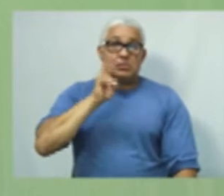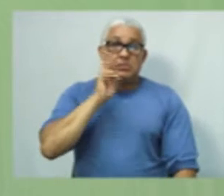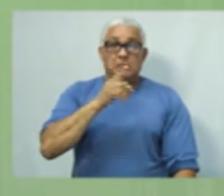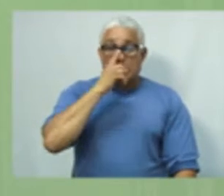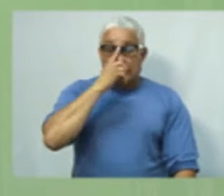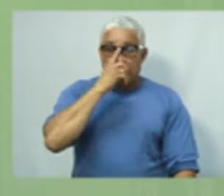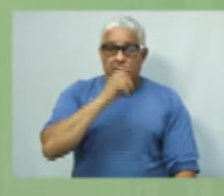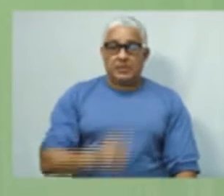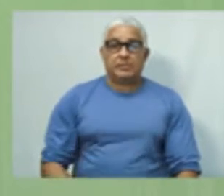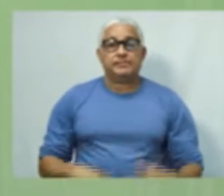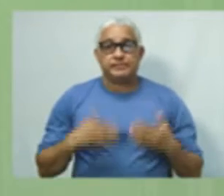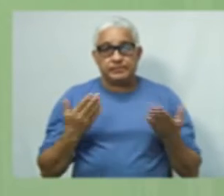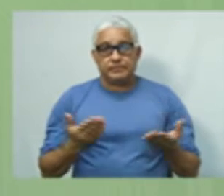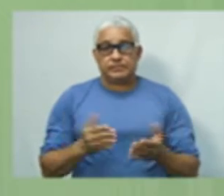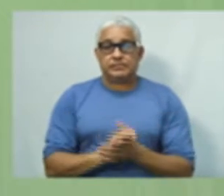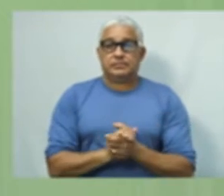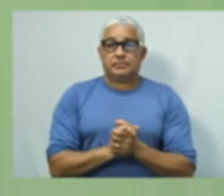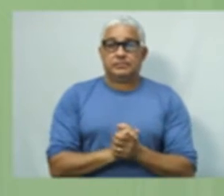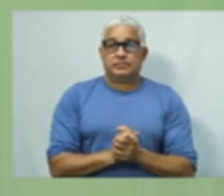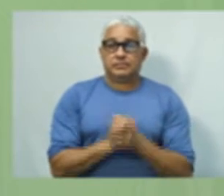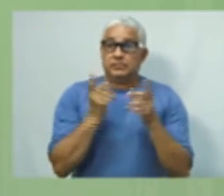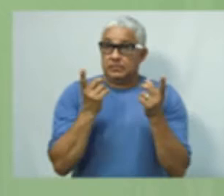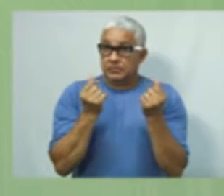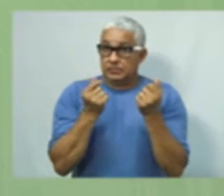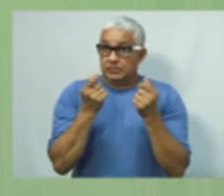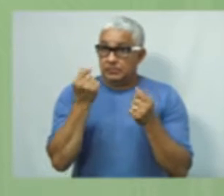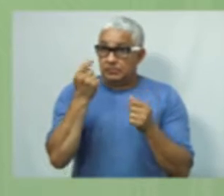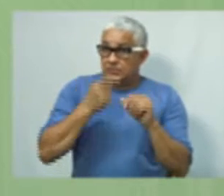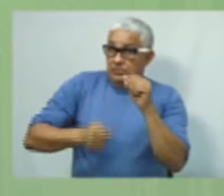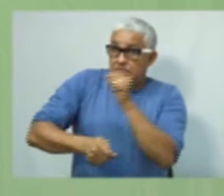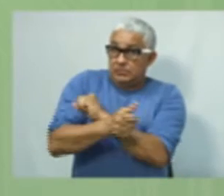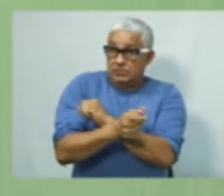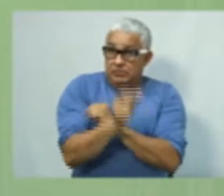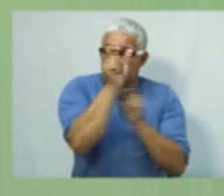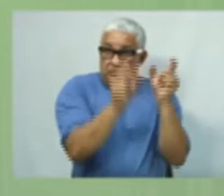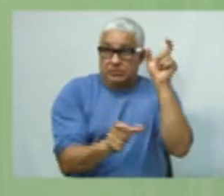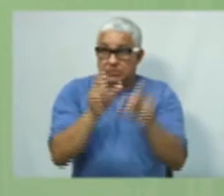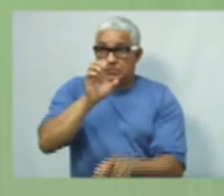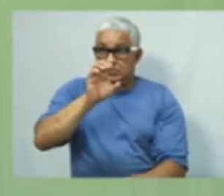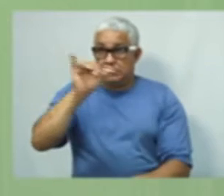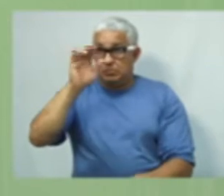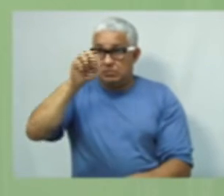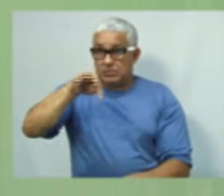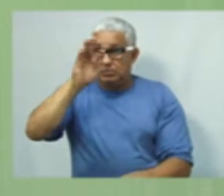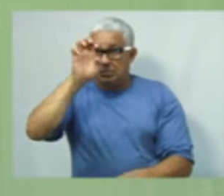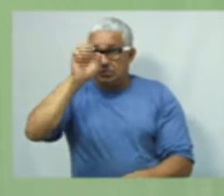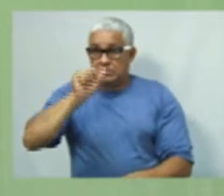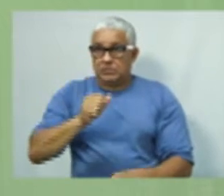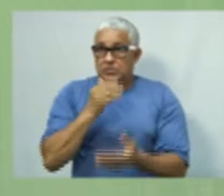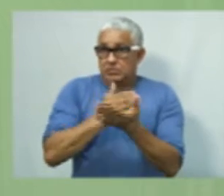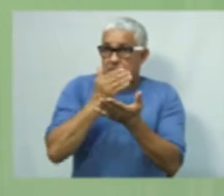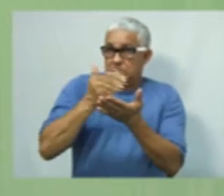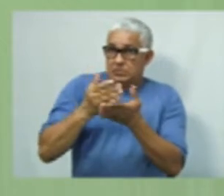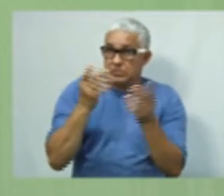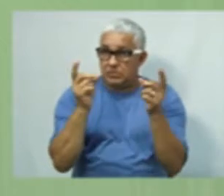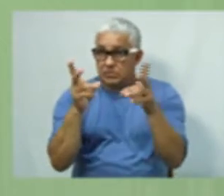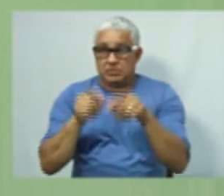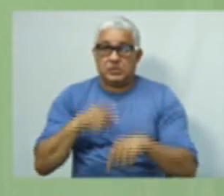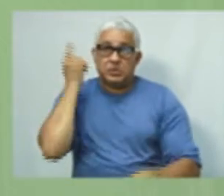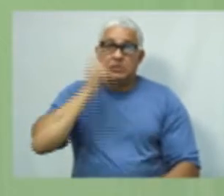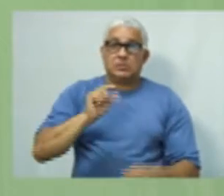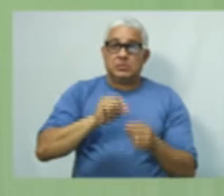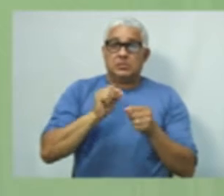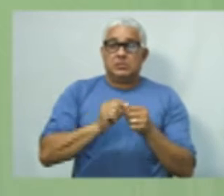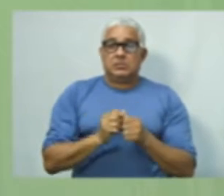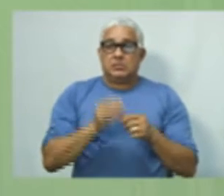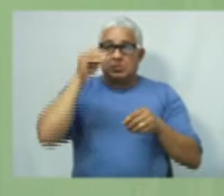lá? Então, os recursos para financiamento aos clientes, por exemplo, no venda a prazo, eu só consigo fazer isso